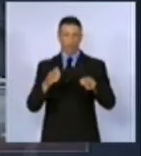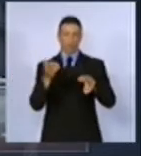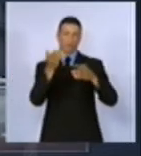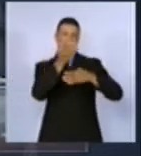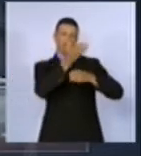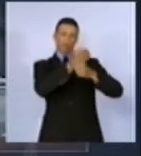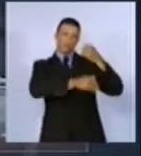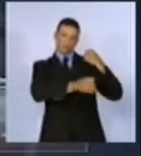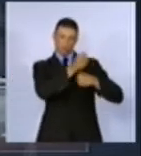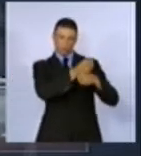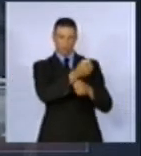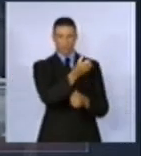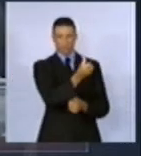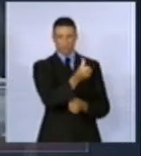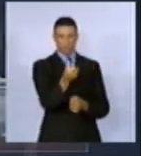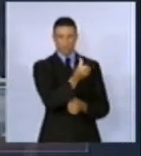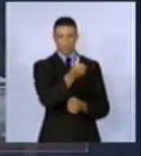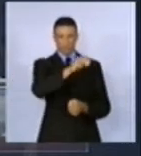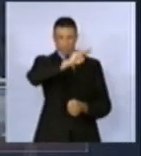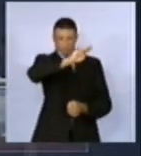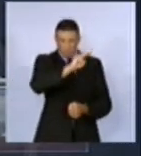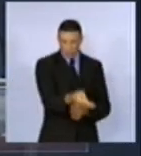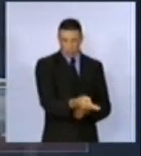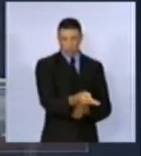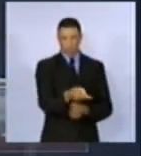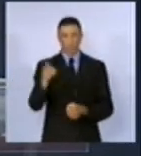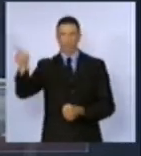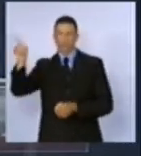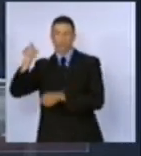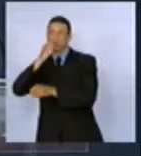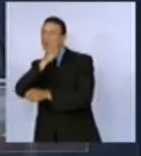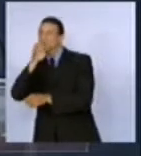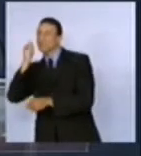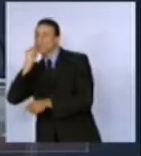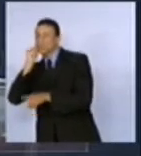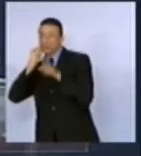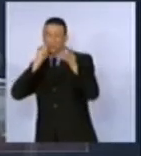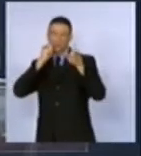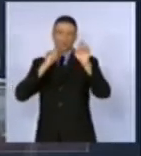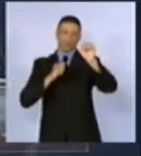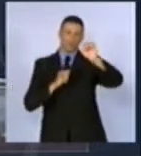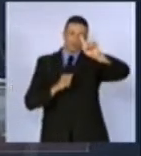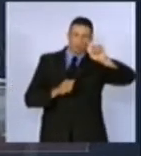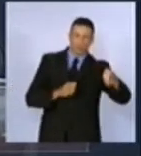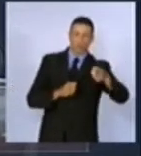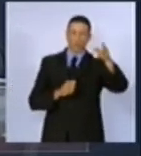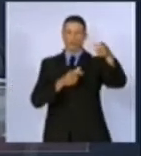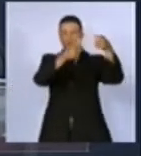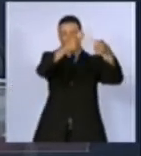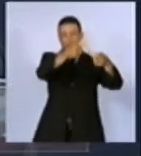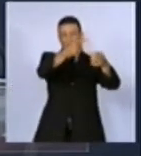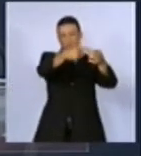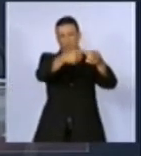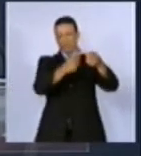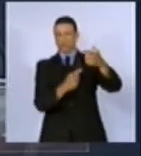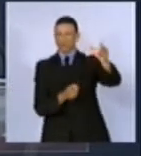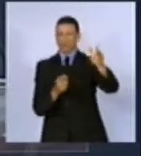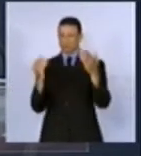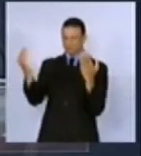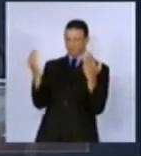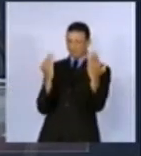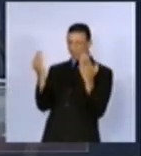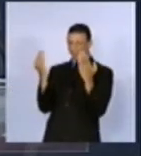66 mil trabalhadores em Alagoas mais na raiz aparecem apenas oito mil trabalhadores Esse é um ponto que a gente precisa apurar